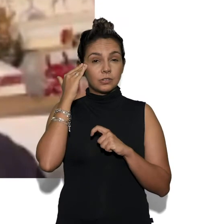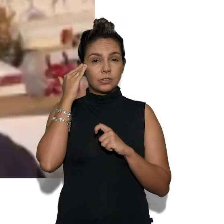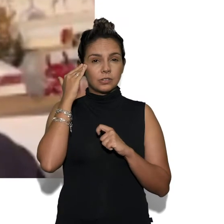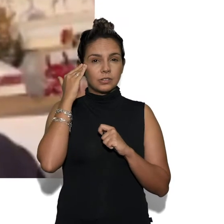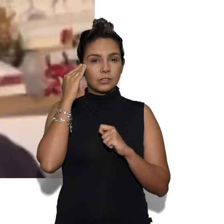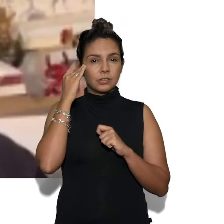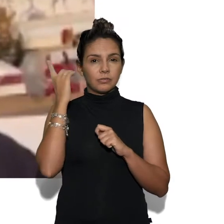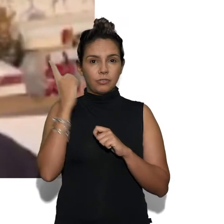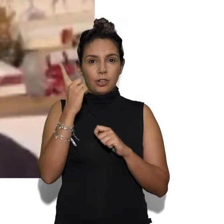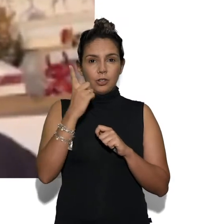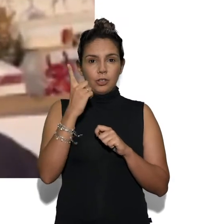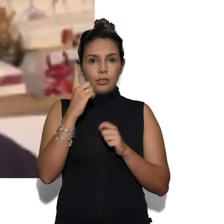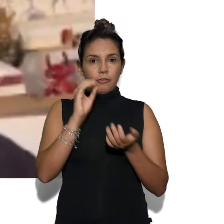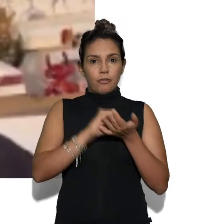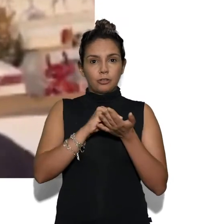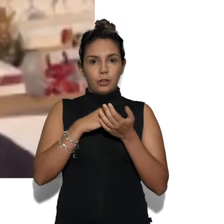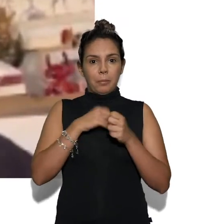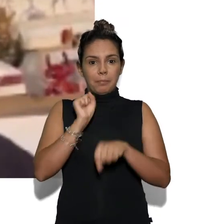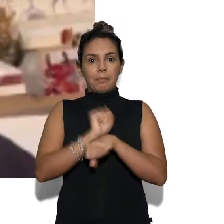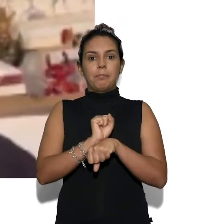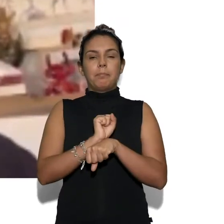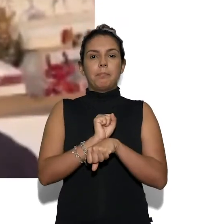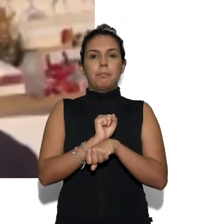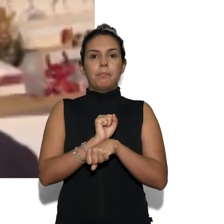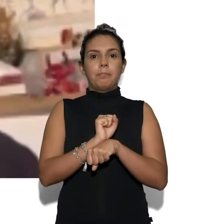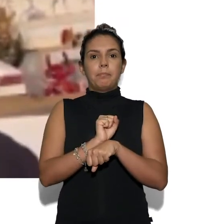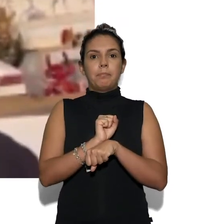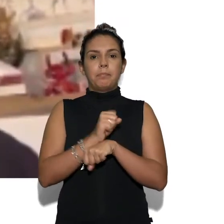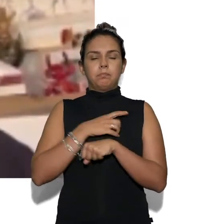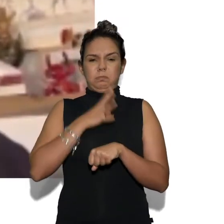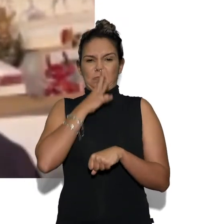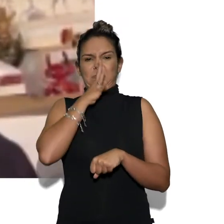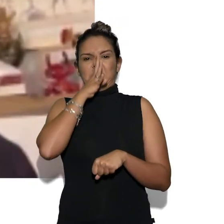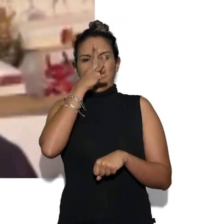meio desenfreado pela vida fora. Eu estava muito